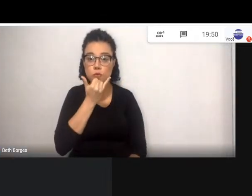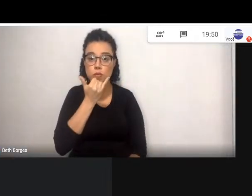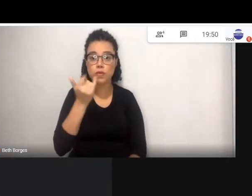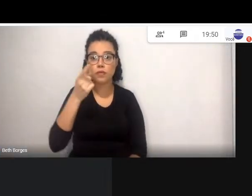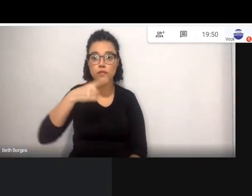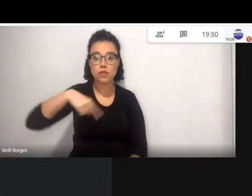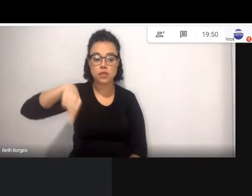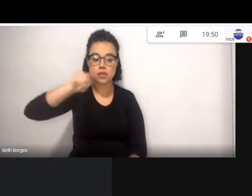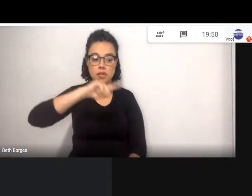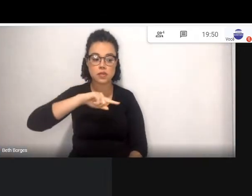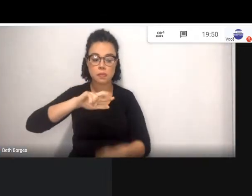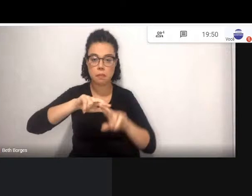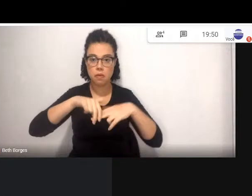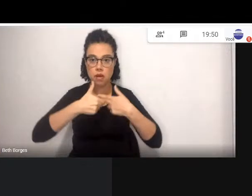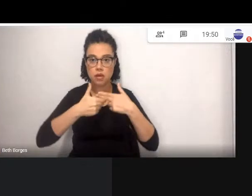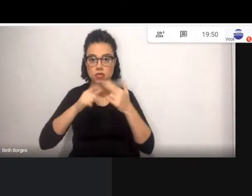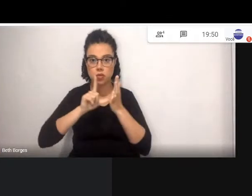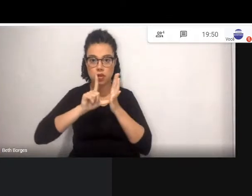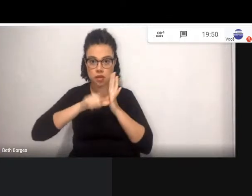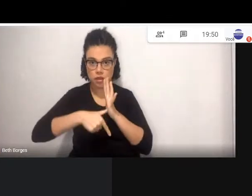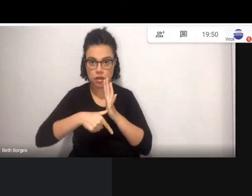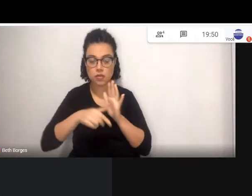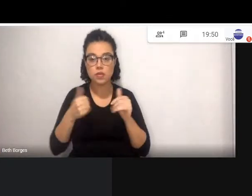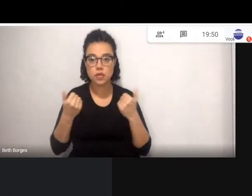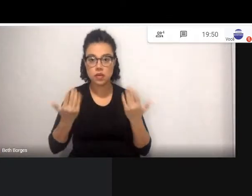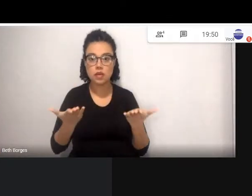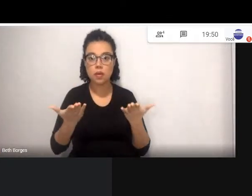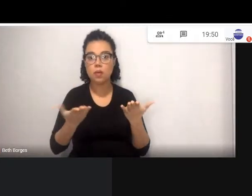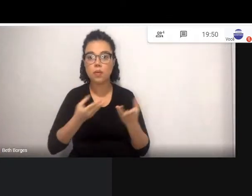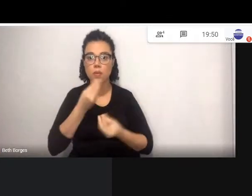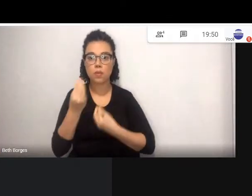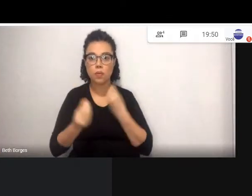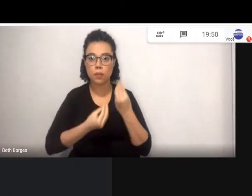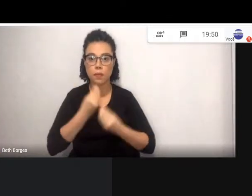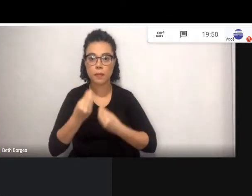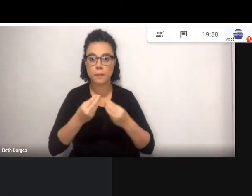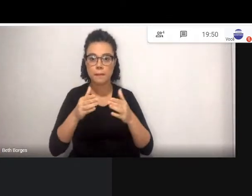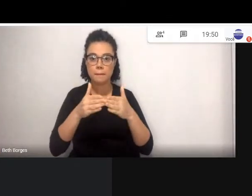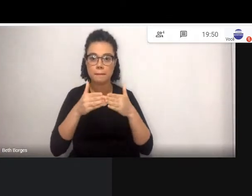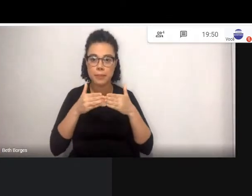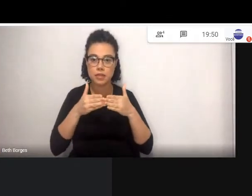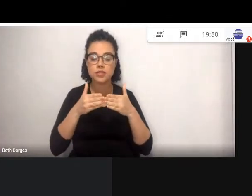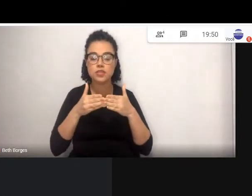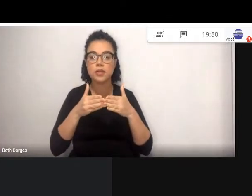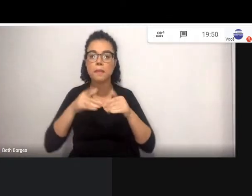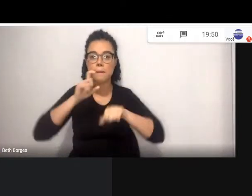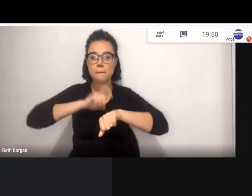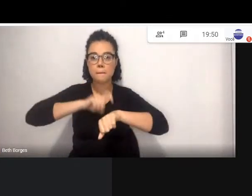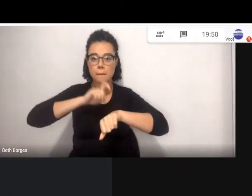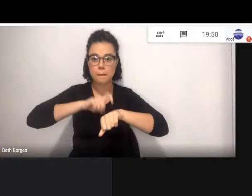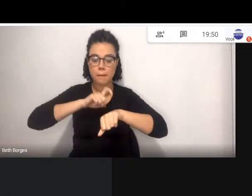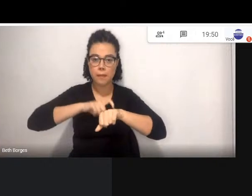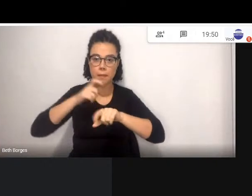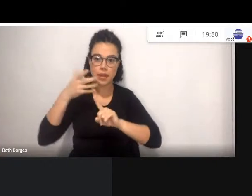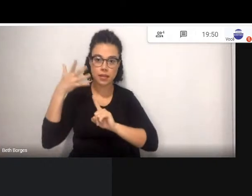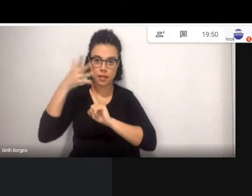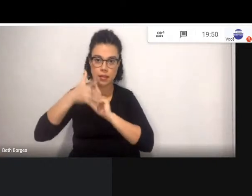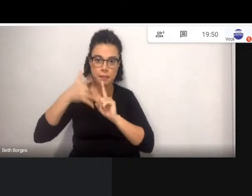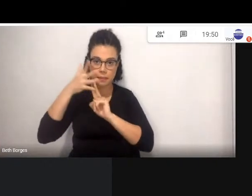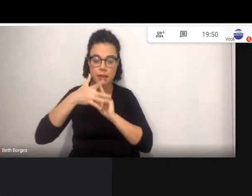aqui, E assim, tá? eu vou pedir para Apresentando vocês, nesse momento nesse a momento, palestra tá? O uso da hipnose na